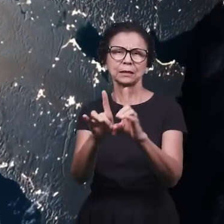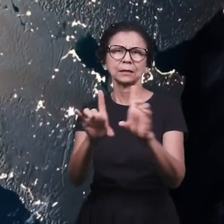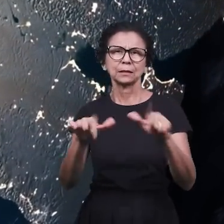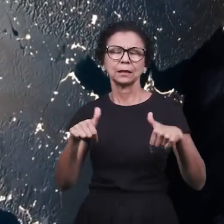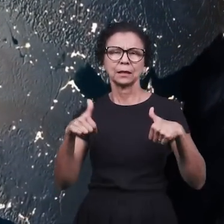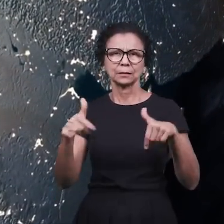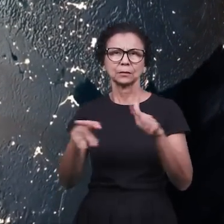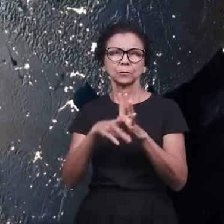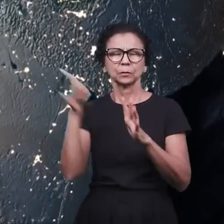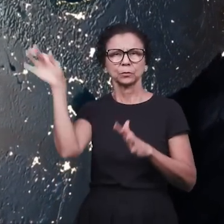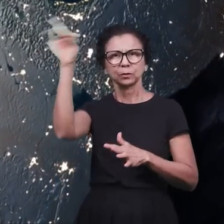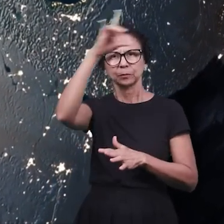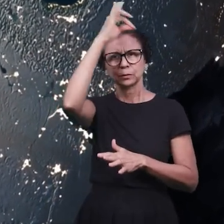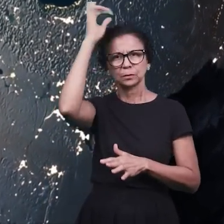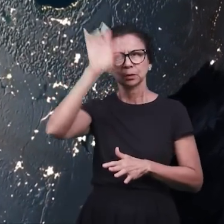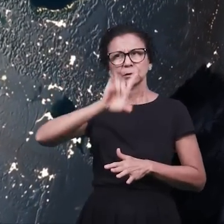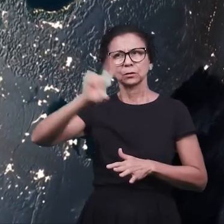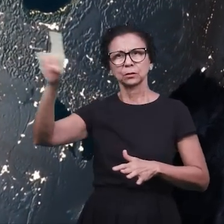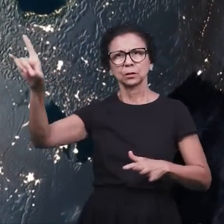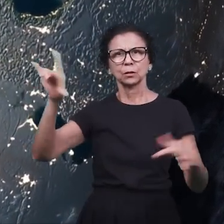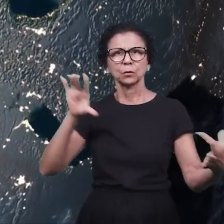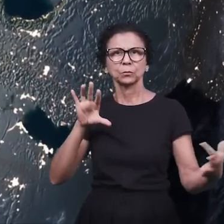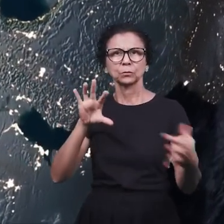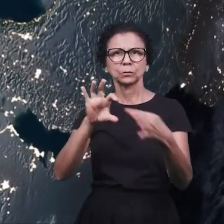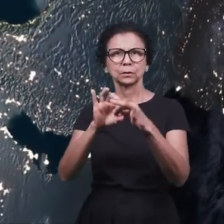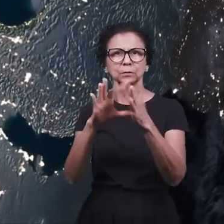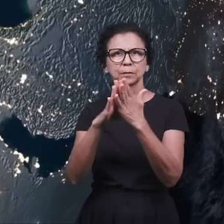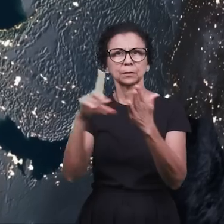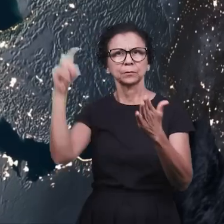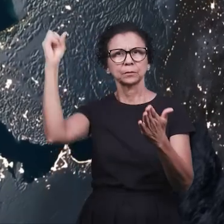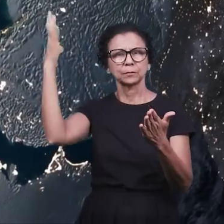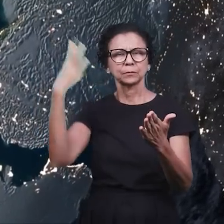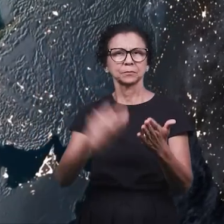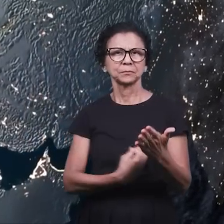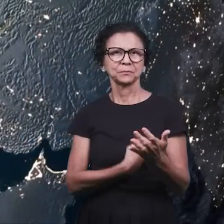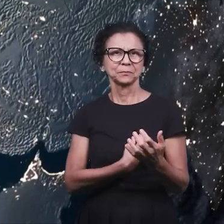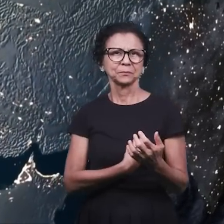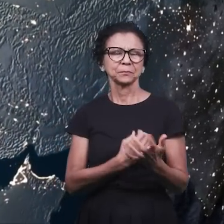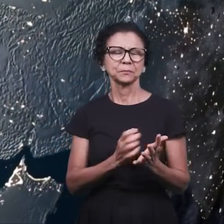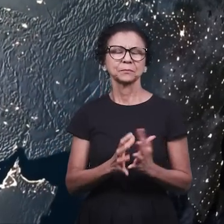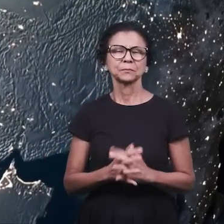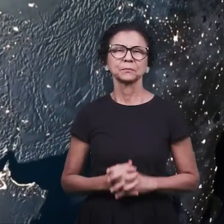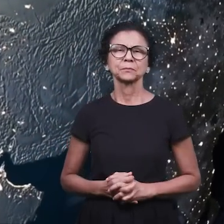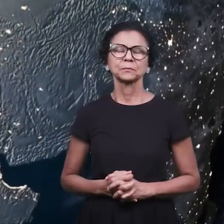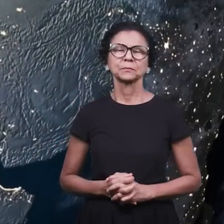direção do Espírito Santo de Deus e unidas pela Palavra Viva.